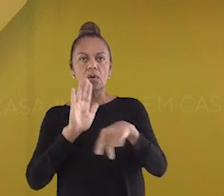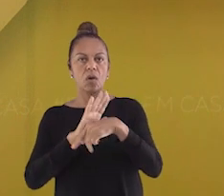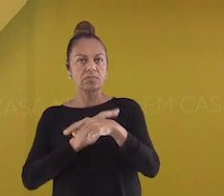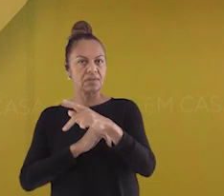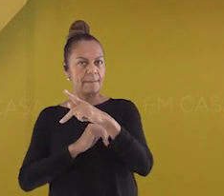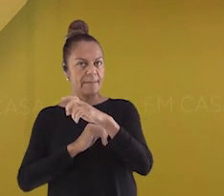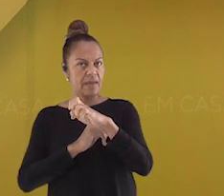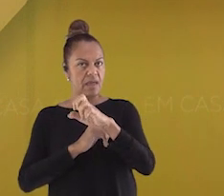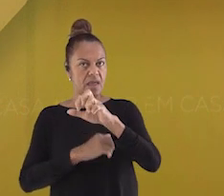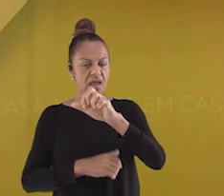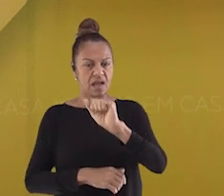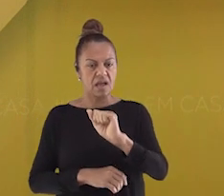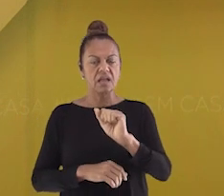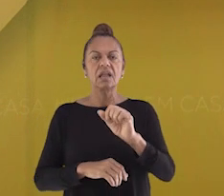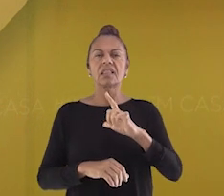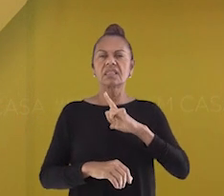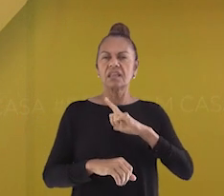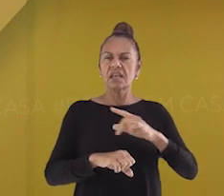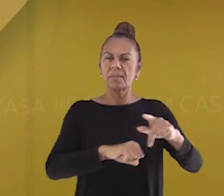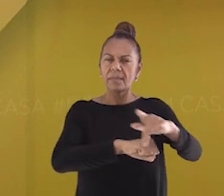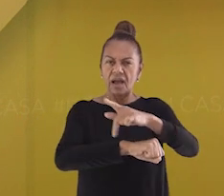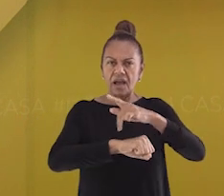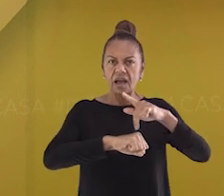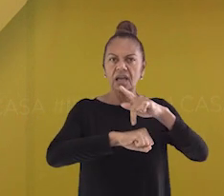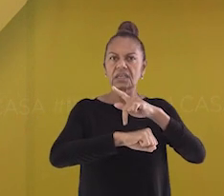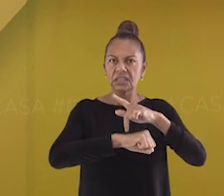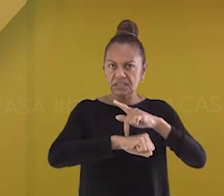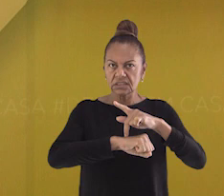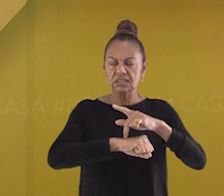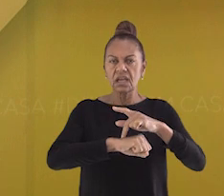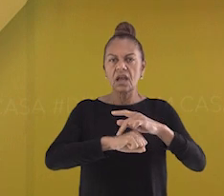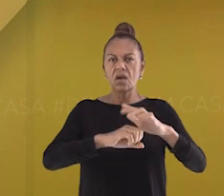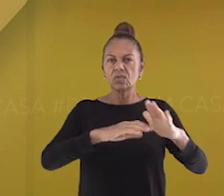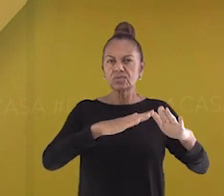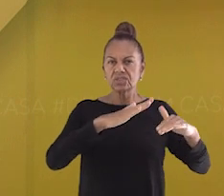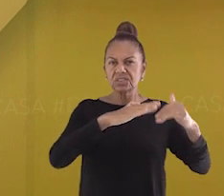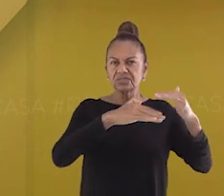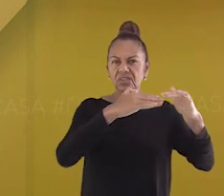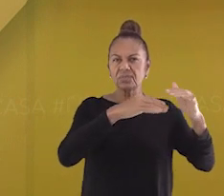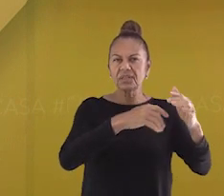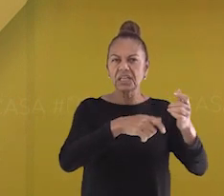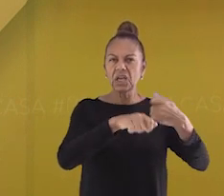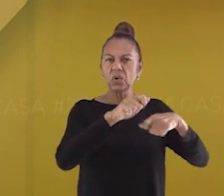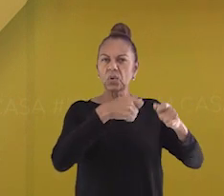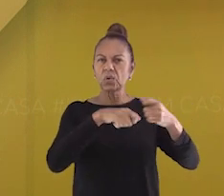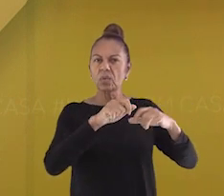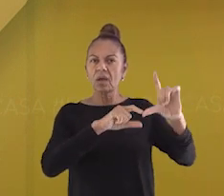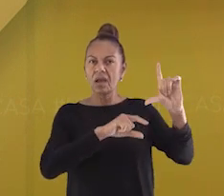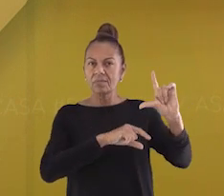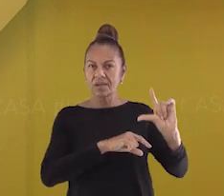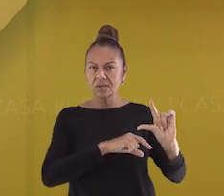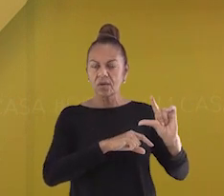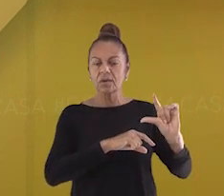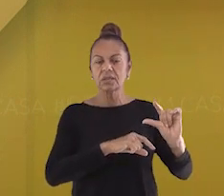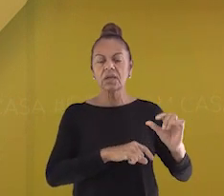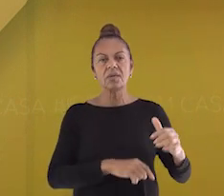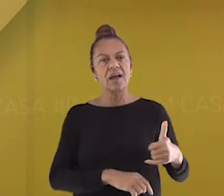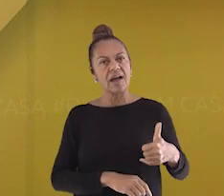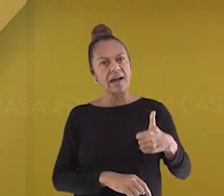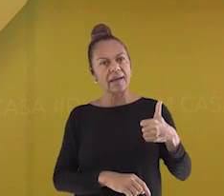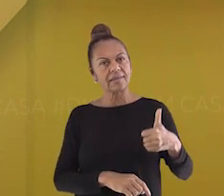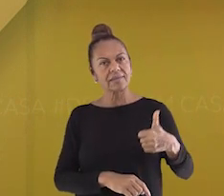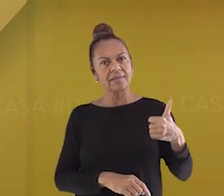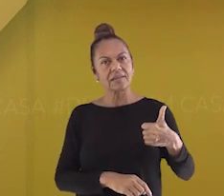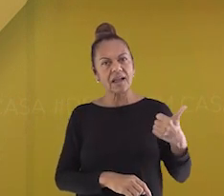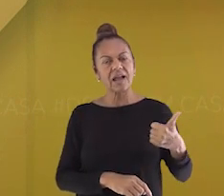Uma informação importante sobre a PEA é que em países cujo desenvolvimento econômico e humano é menor,